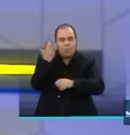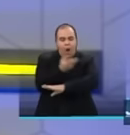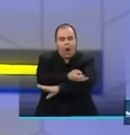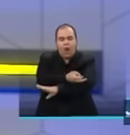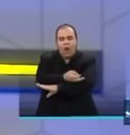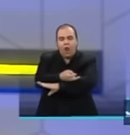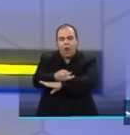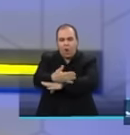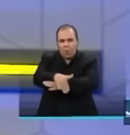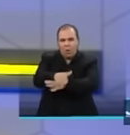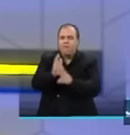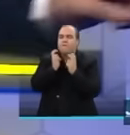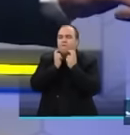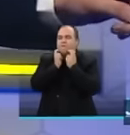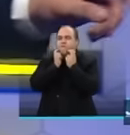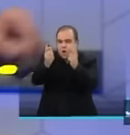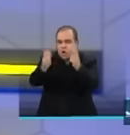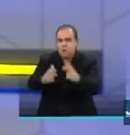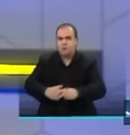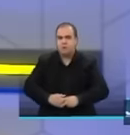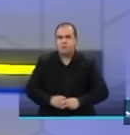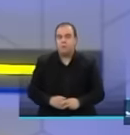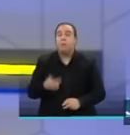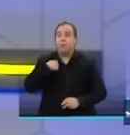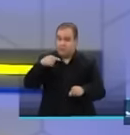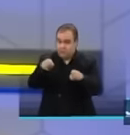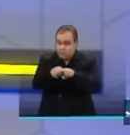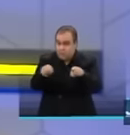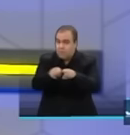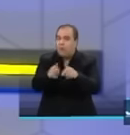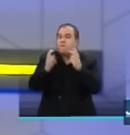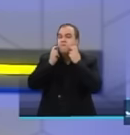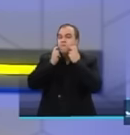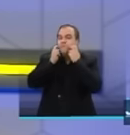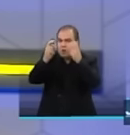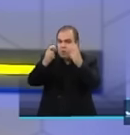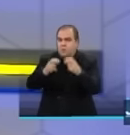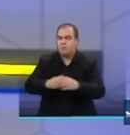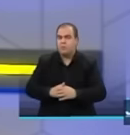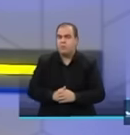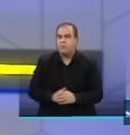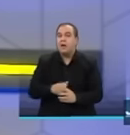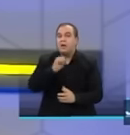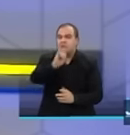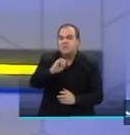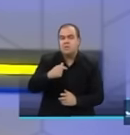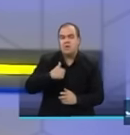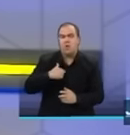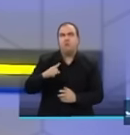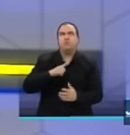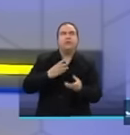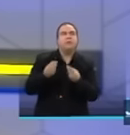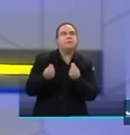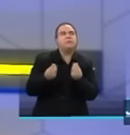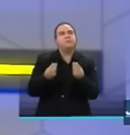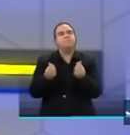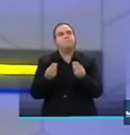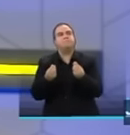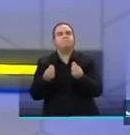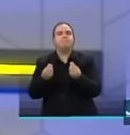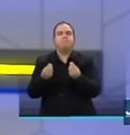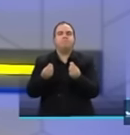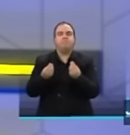uma vergonha. Eu também teria vergonha se tivesse sido